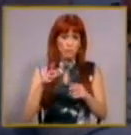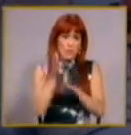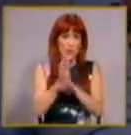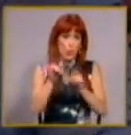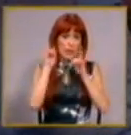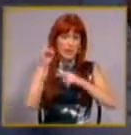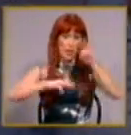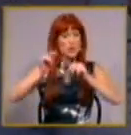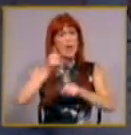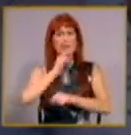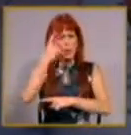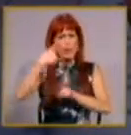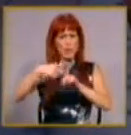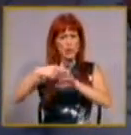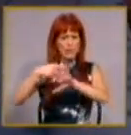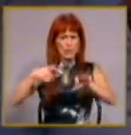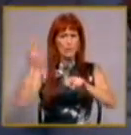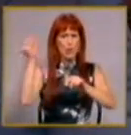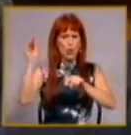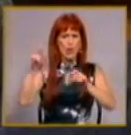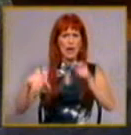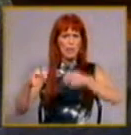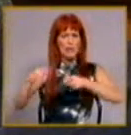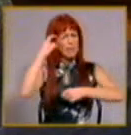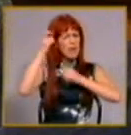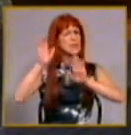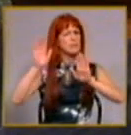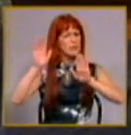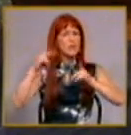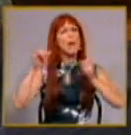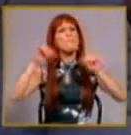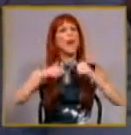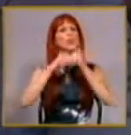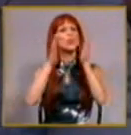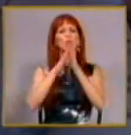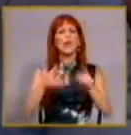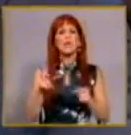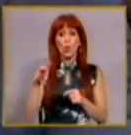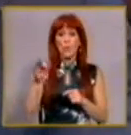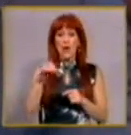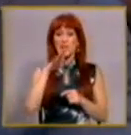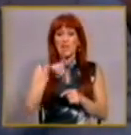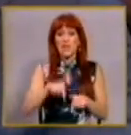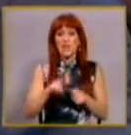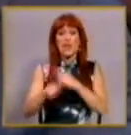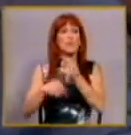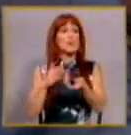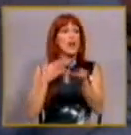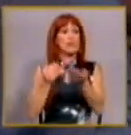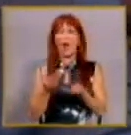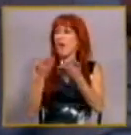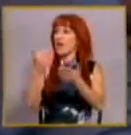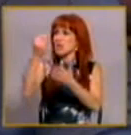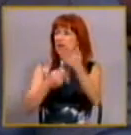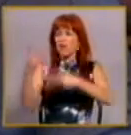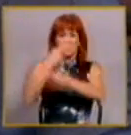claro. É uma medida positiva. O Banco de Fomento é algo também que se deve ponderar e, portanto, nem tudo é mau. Agora, o Partido Socialista não pode dizer isso e depois avançar com a moção de censura. Isso é que é